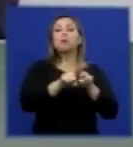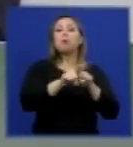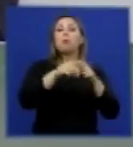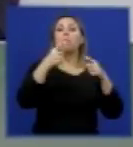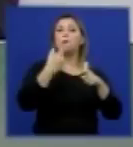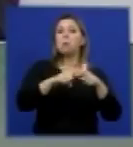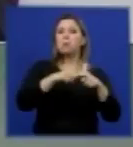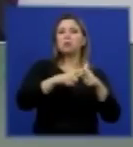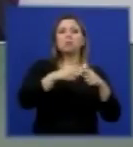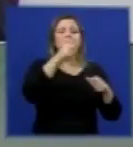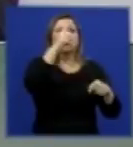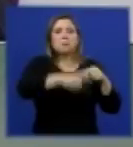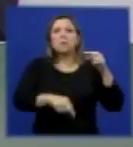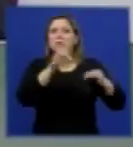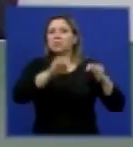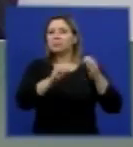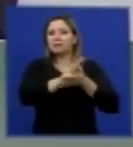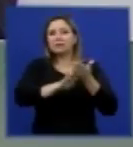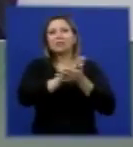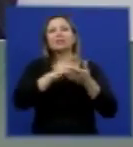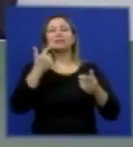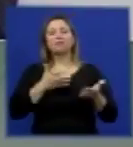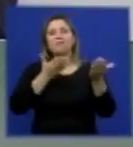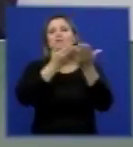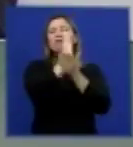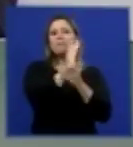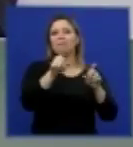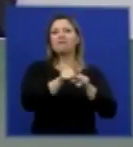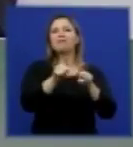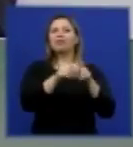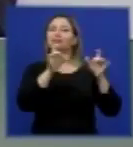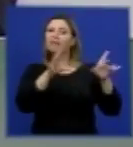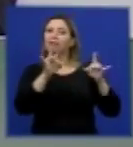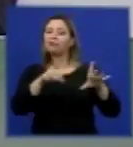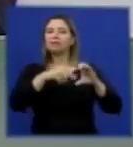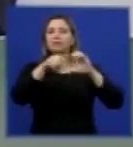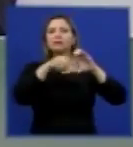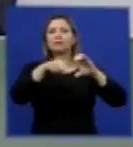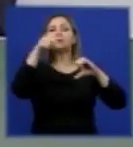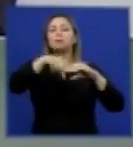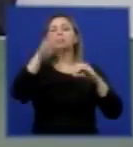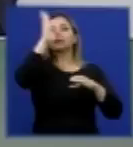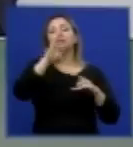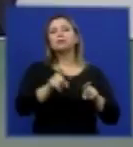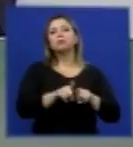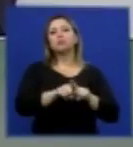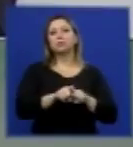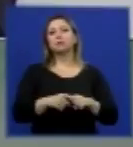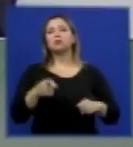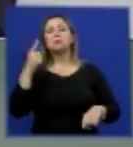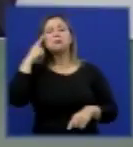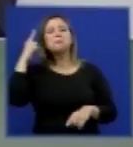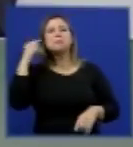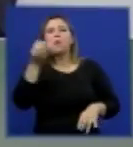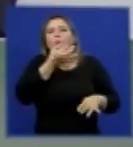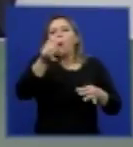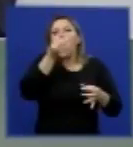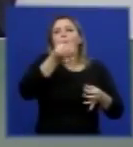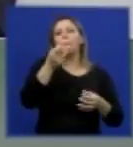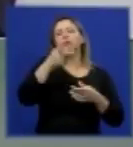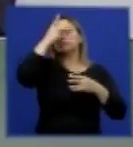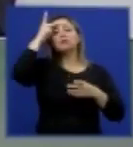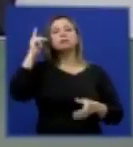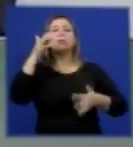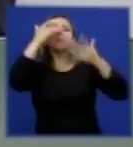esta vedação. O que se pretende aqui, evidentemente, não é a sustentação oral da